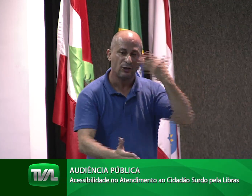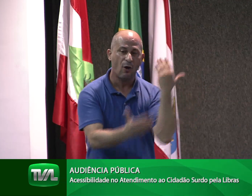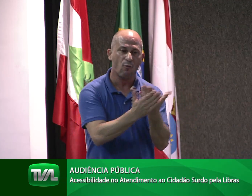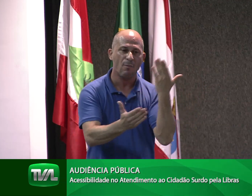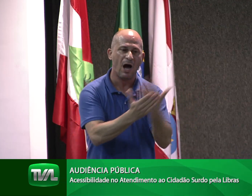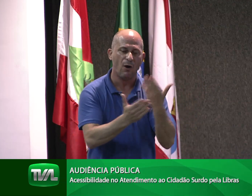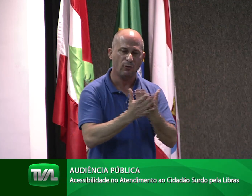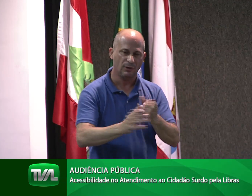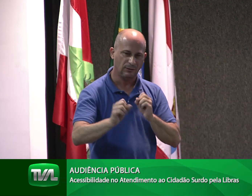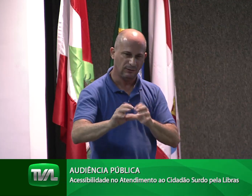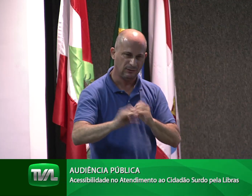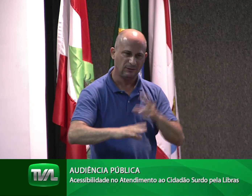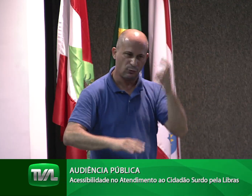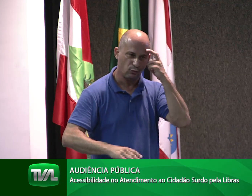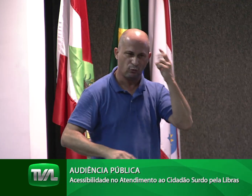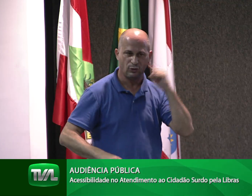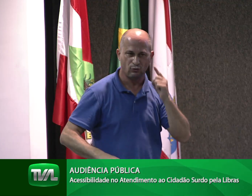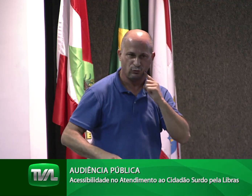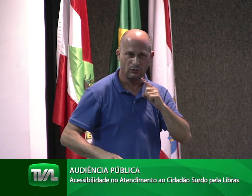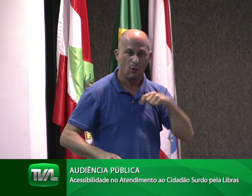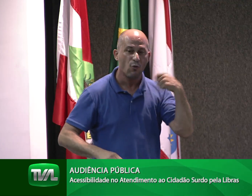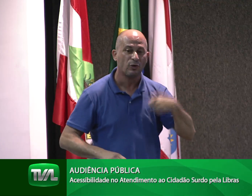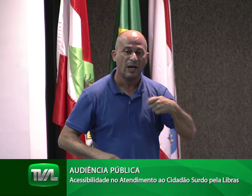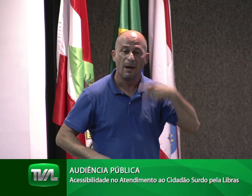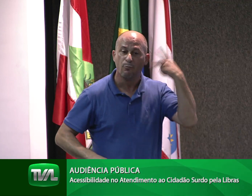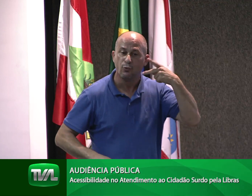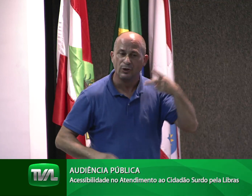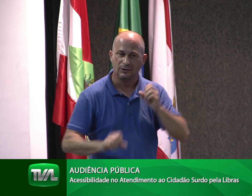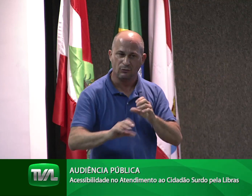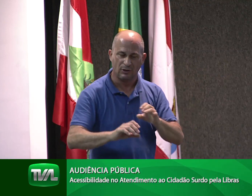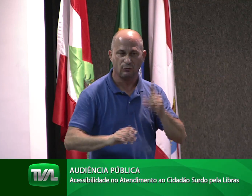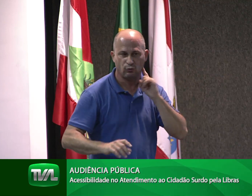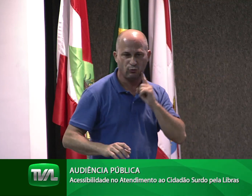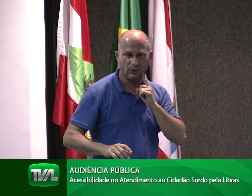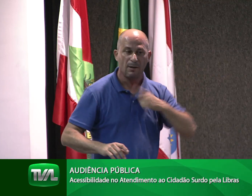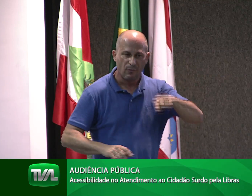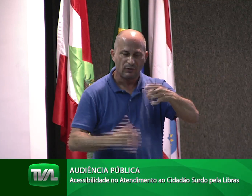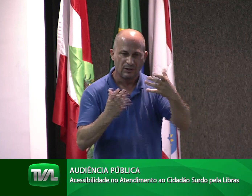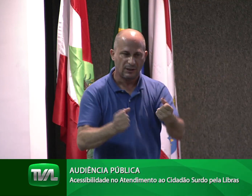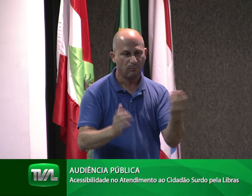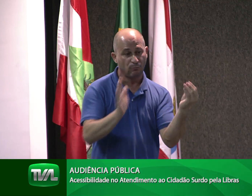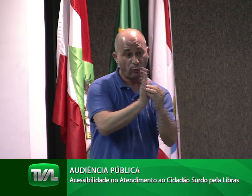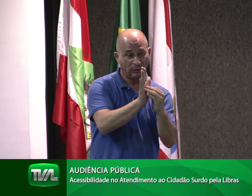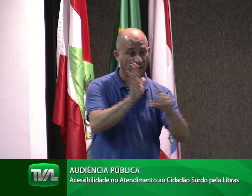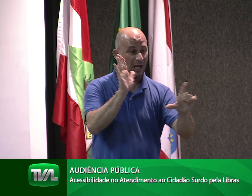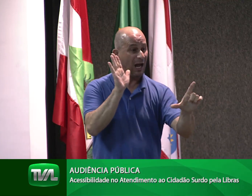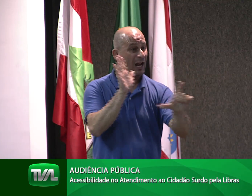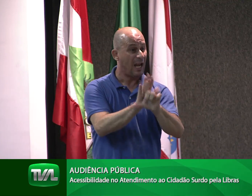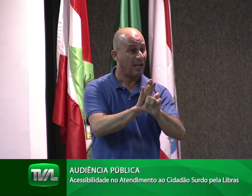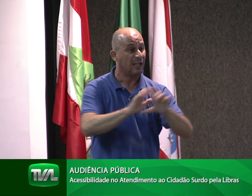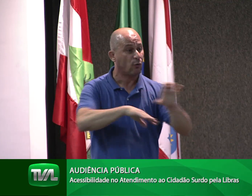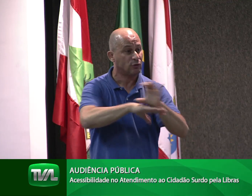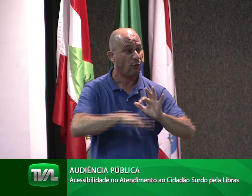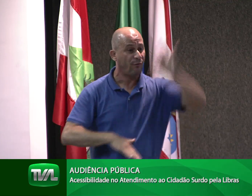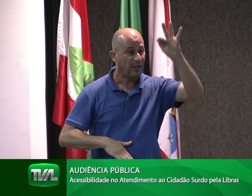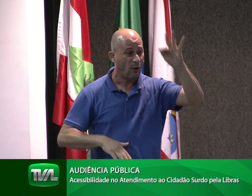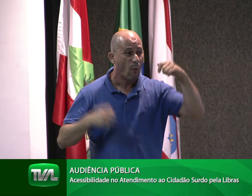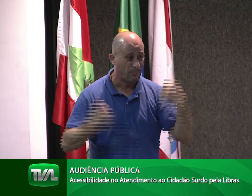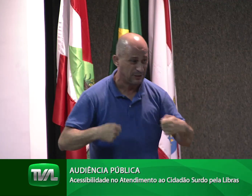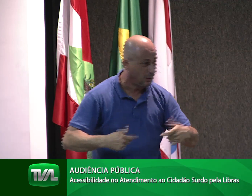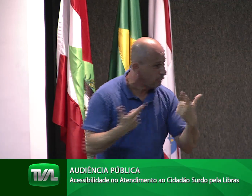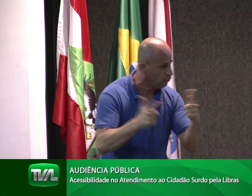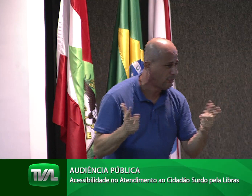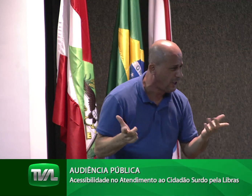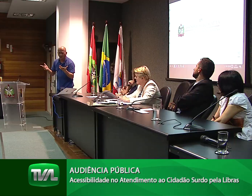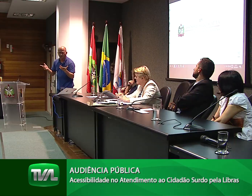e mostrar o que está acontecendo. A gente precisa dar uma aula de cultura e identidade surda para eles, porque eles não conhecem. Porque eles